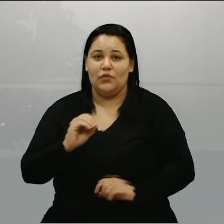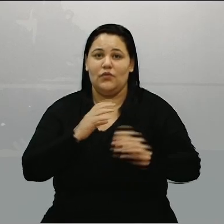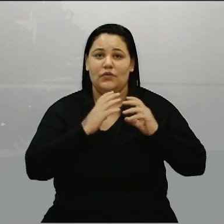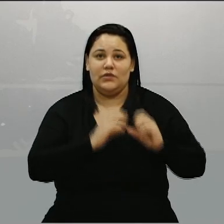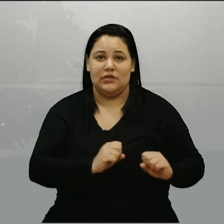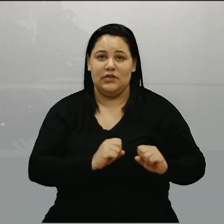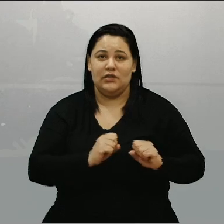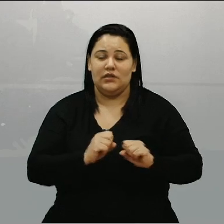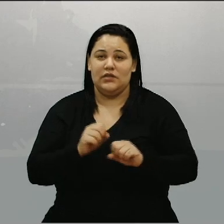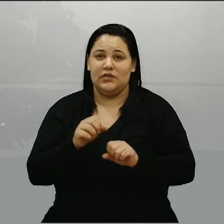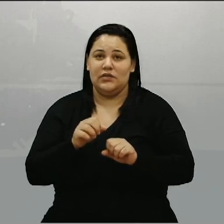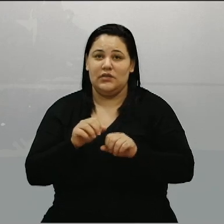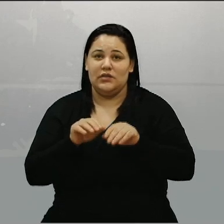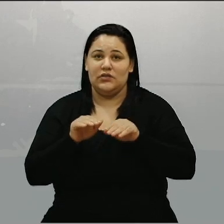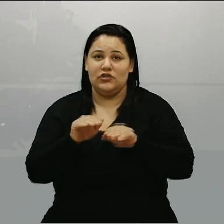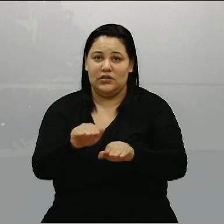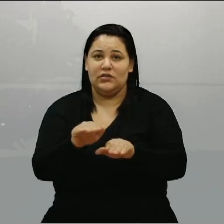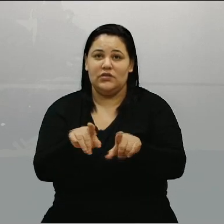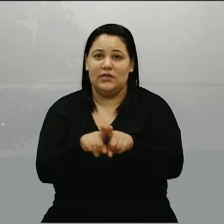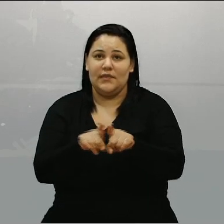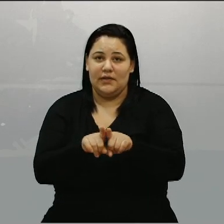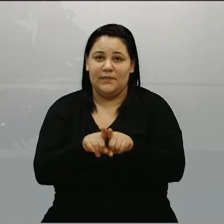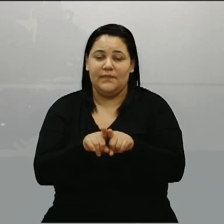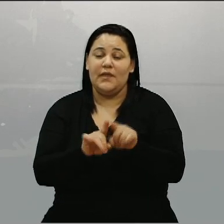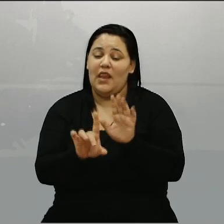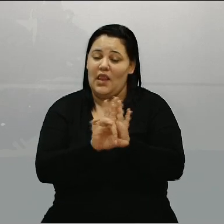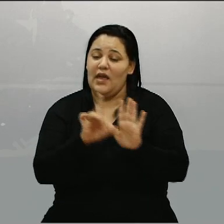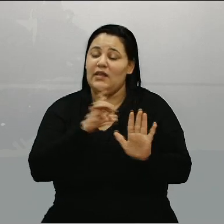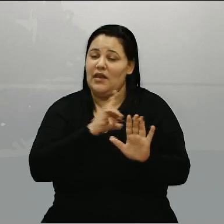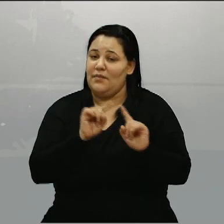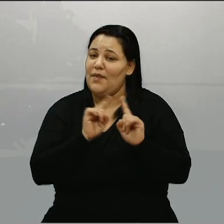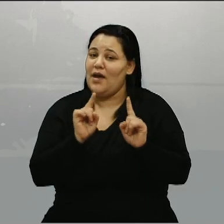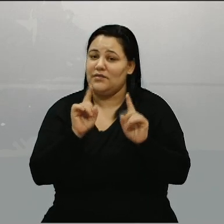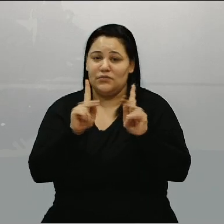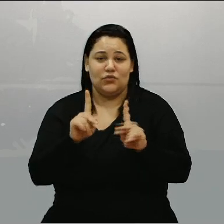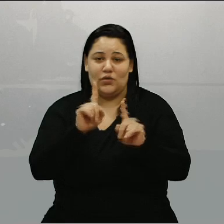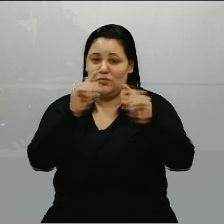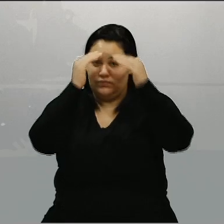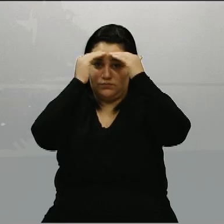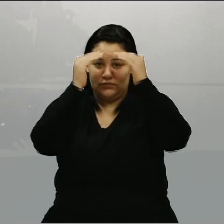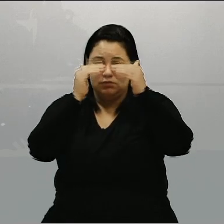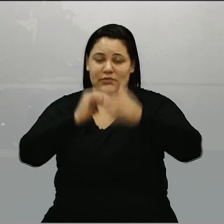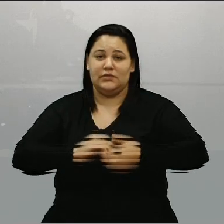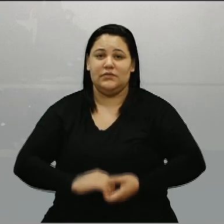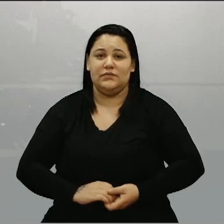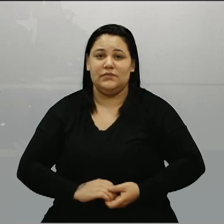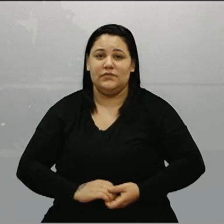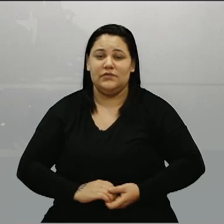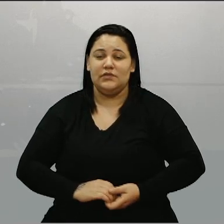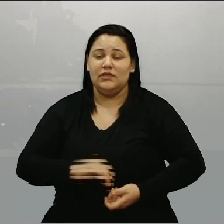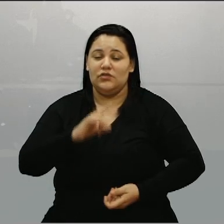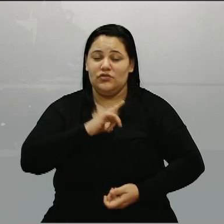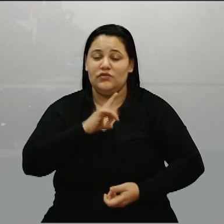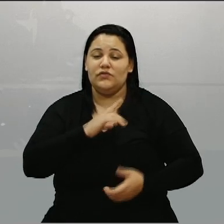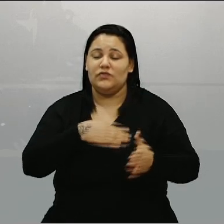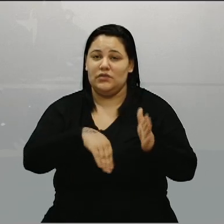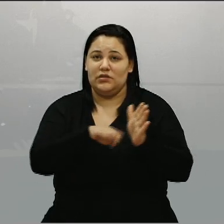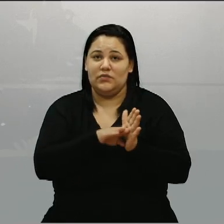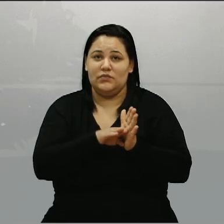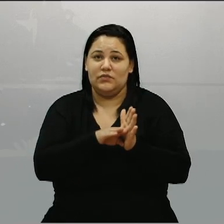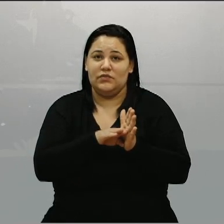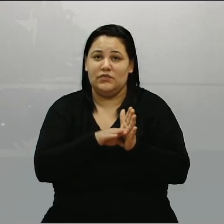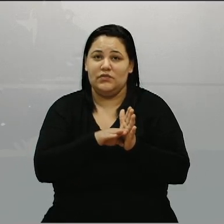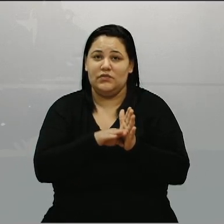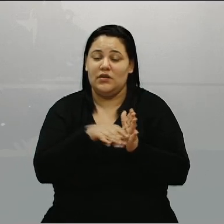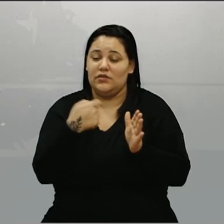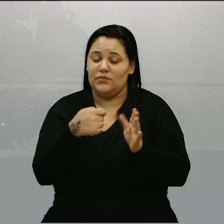Trânsito, lei existe e parece que não está sendo cumprido. Eu tive no estacionamento, acho que temos